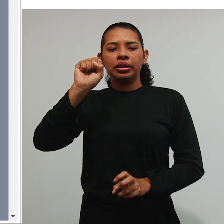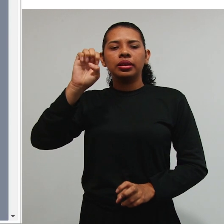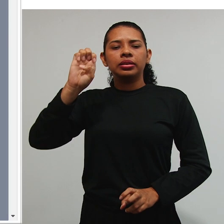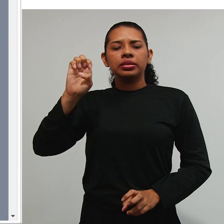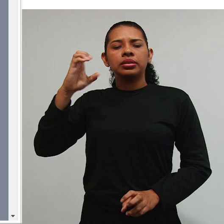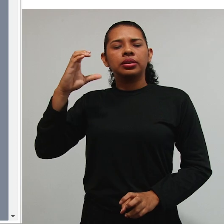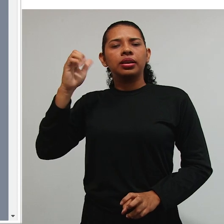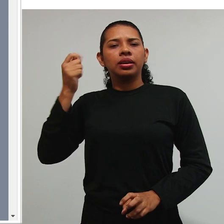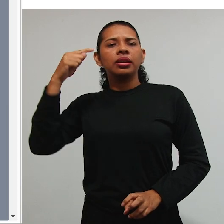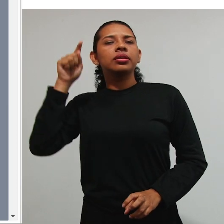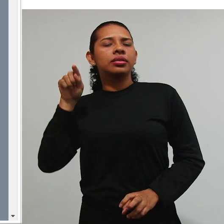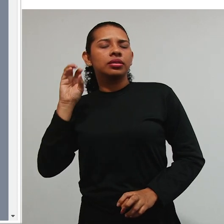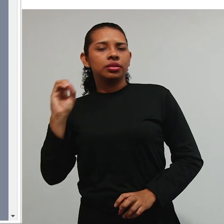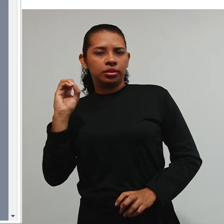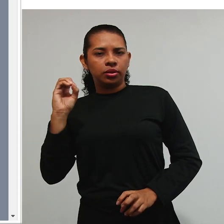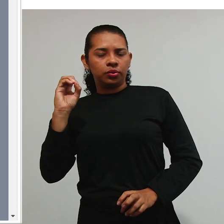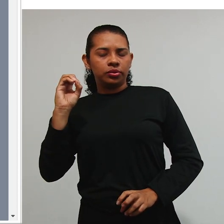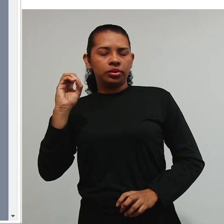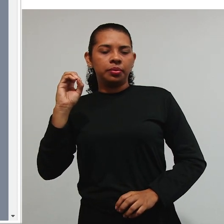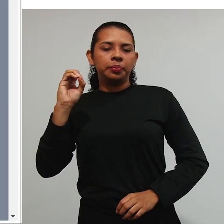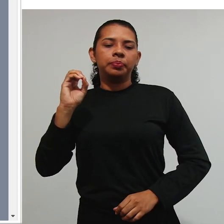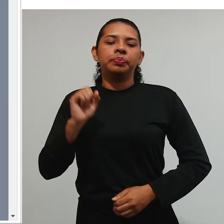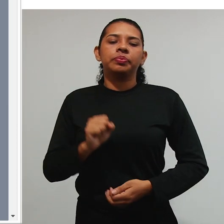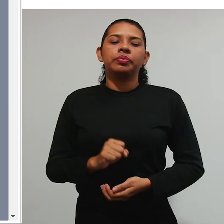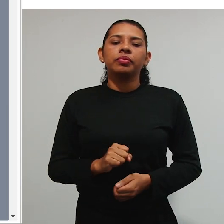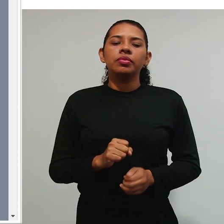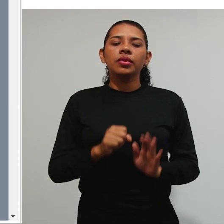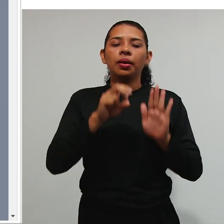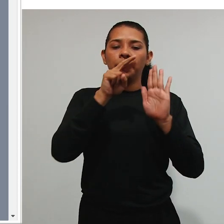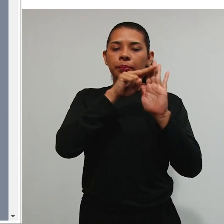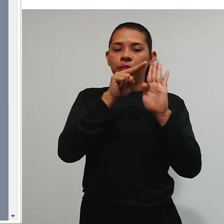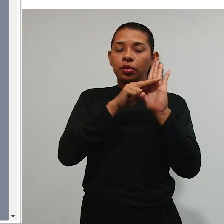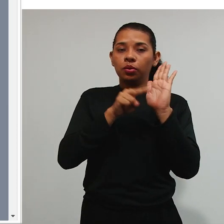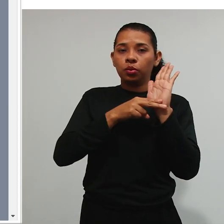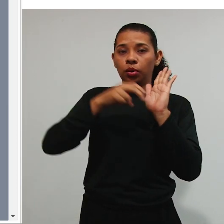são títulos e sessões? Bom, títulos e sessões, de acordo com a